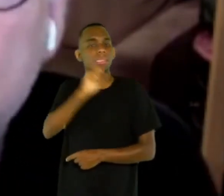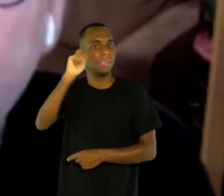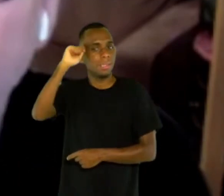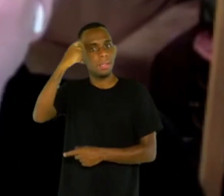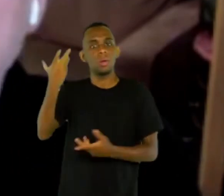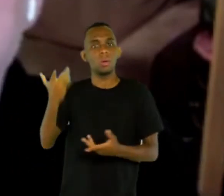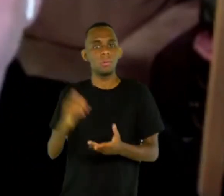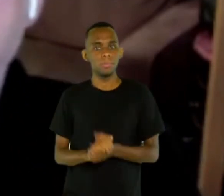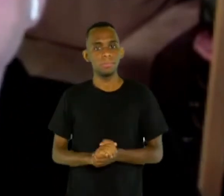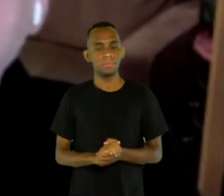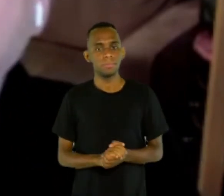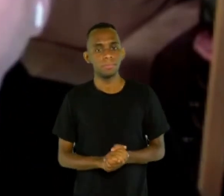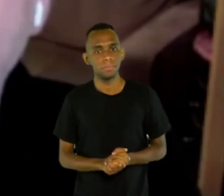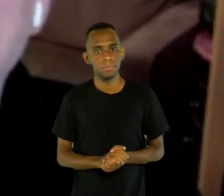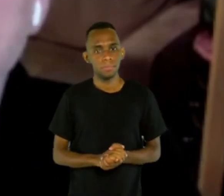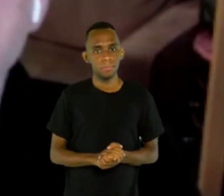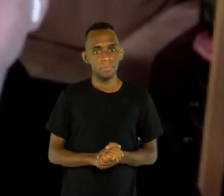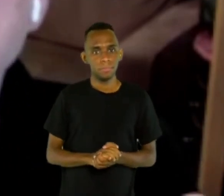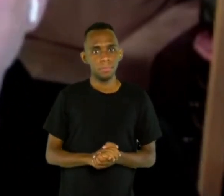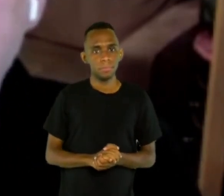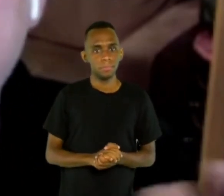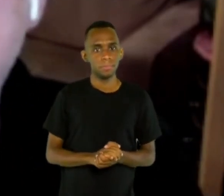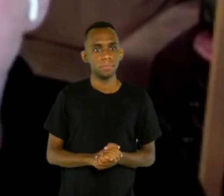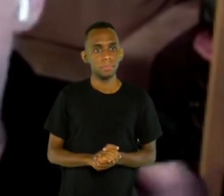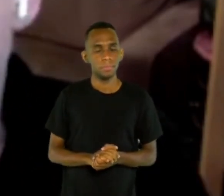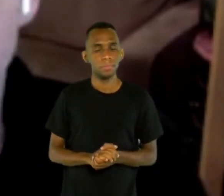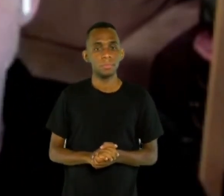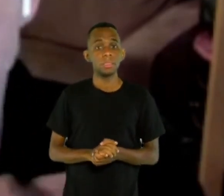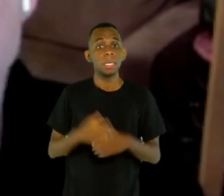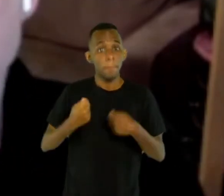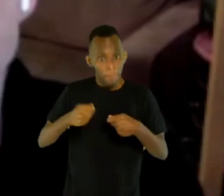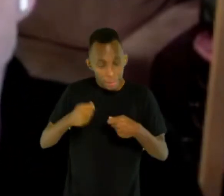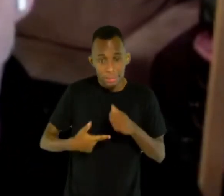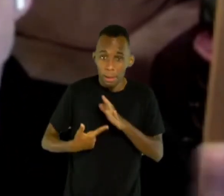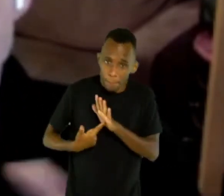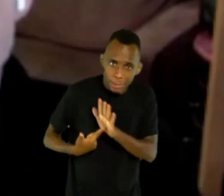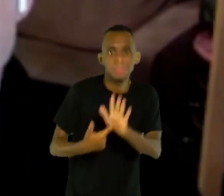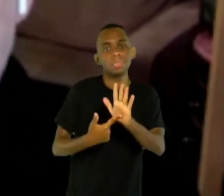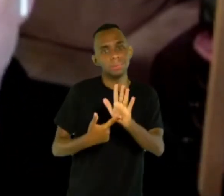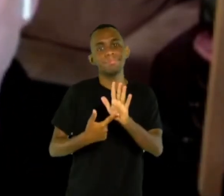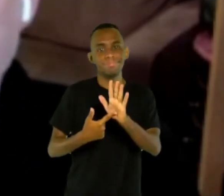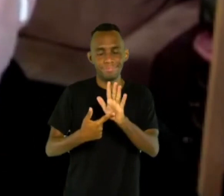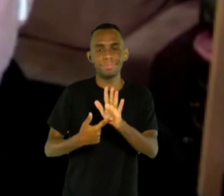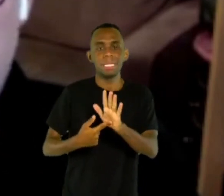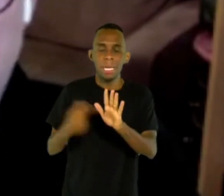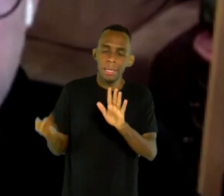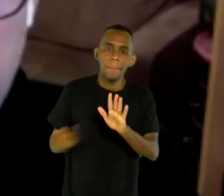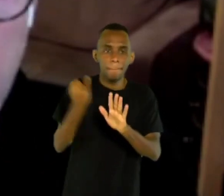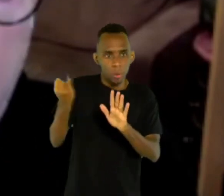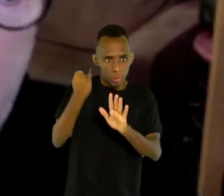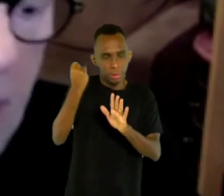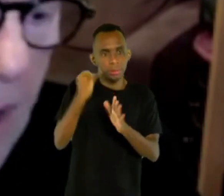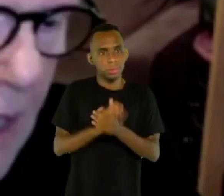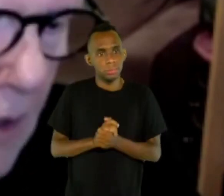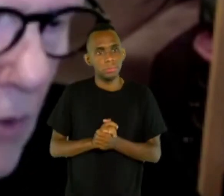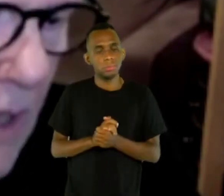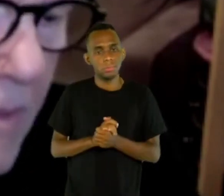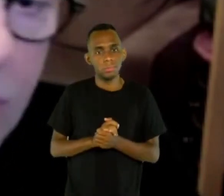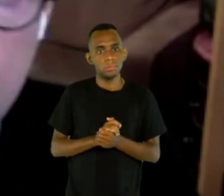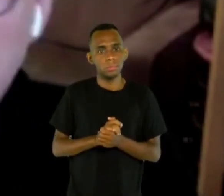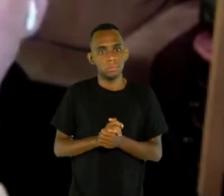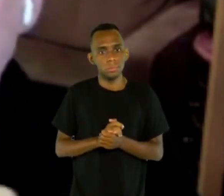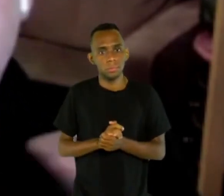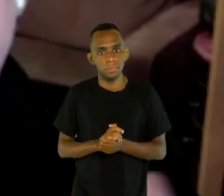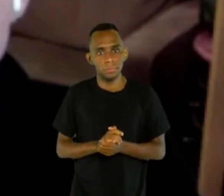não era impossível não tratar de alguma forma. Eu acho que esse livro ficaria, para usar uma expressão